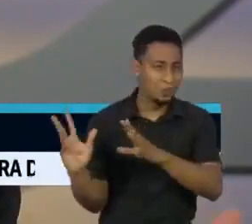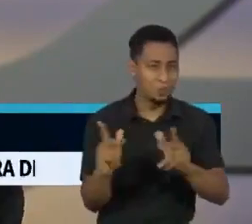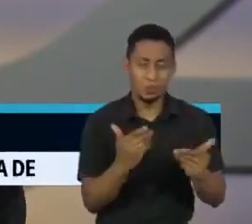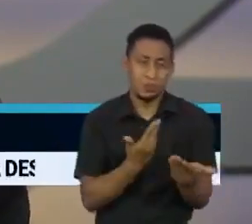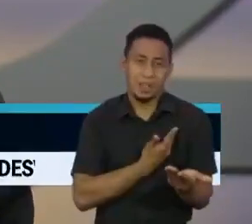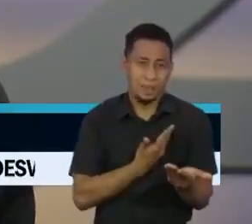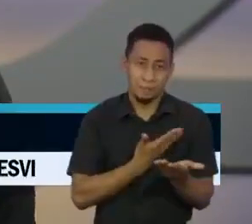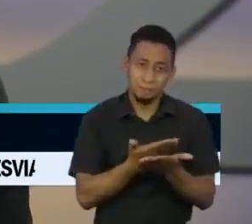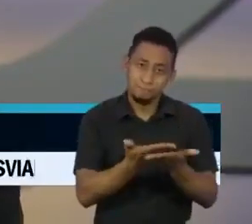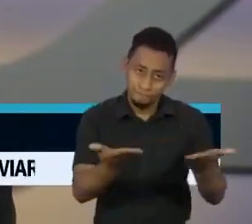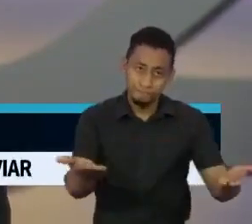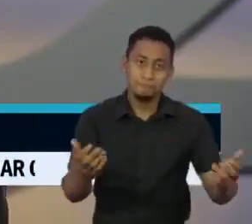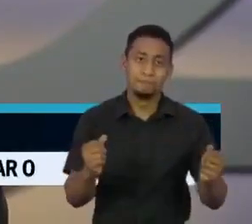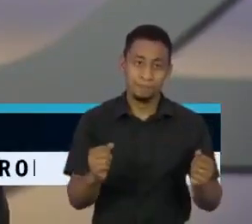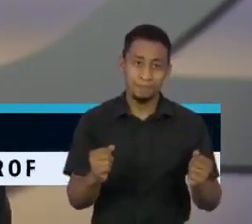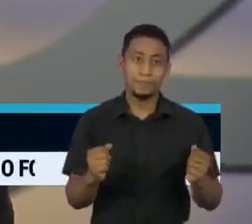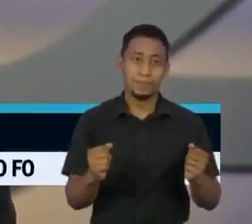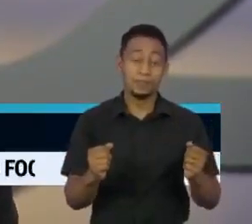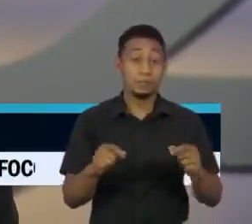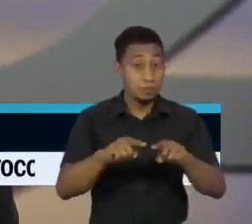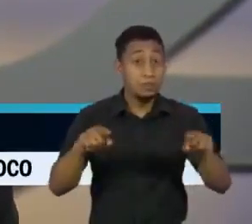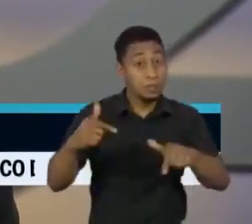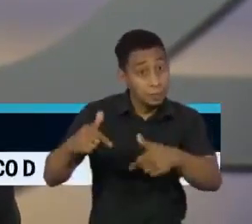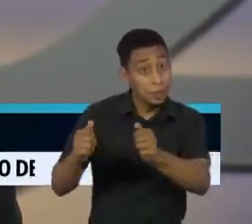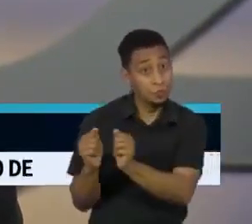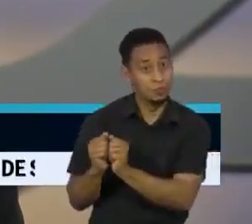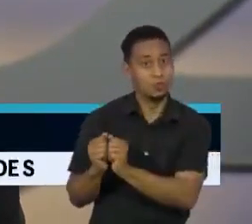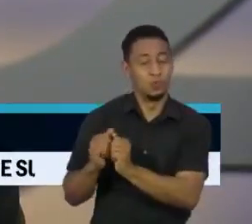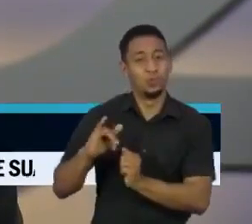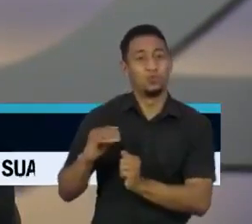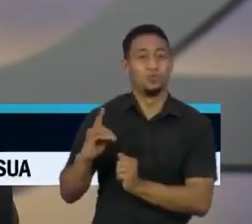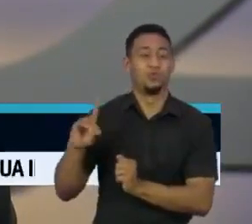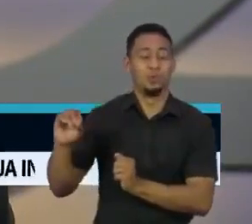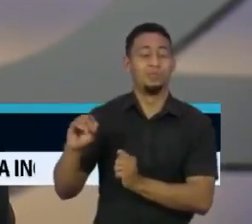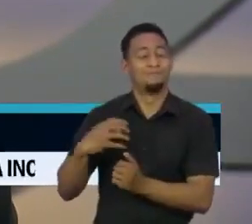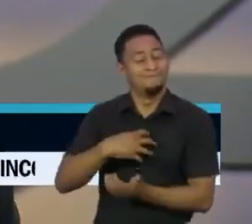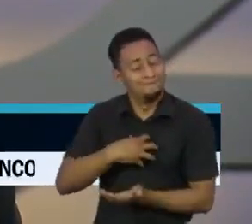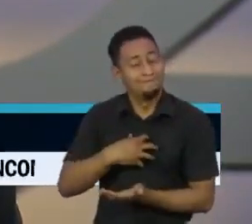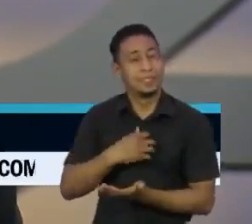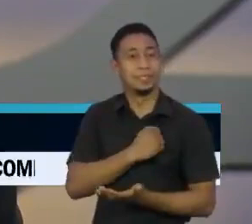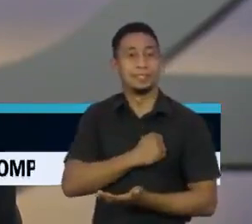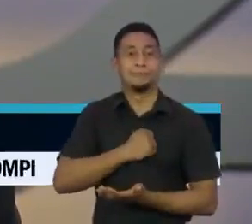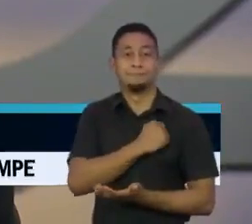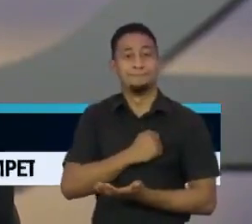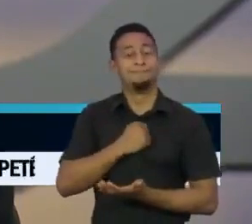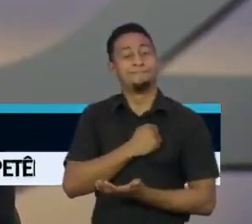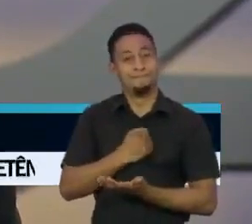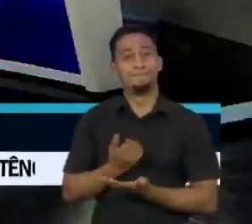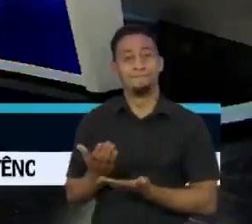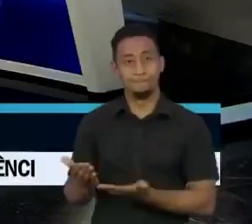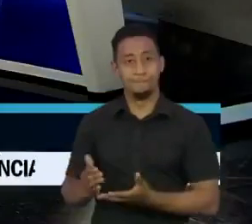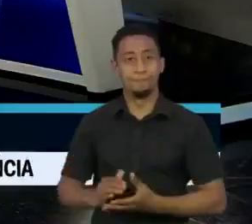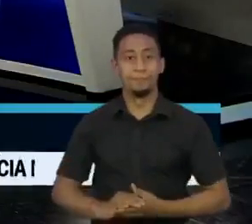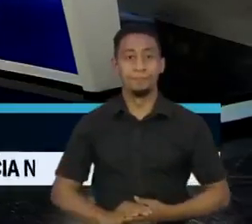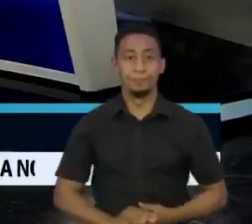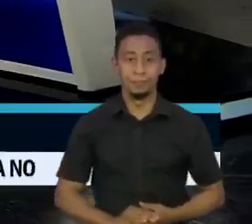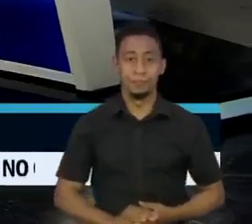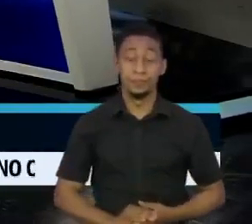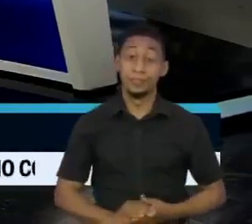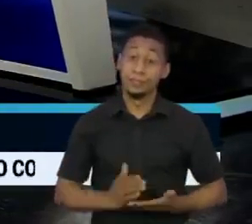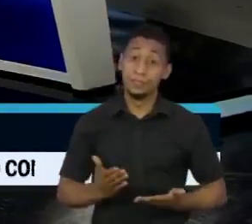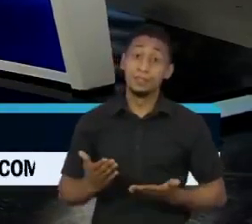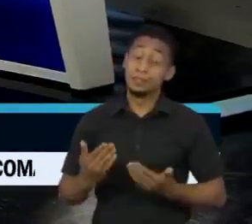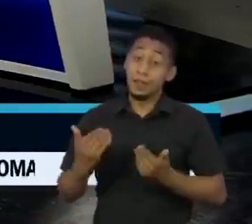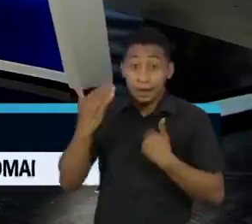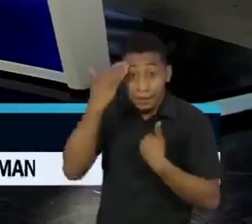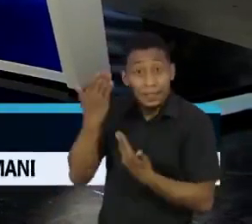amigos, que trabalharam juntos e que seguramente estão sentindo a falta enorme que o João fará a todos nós. Graças a eles